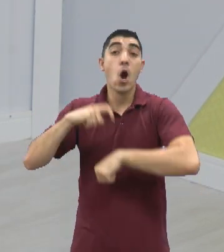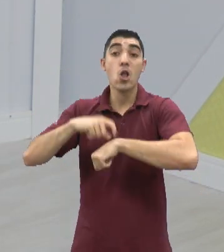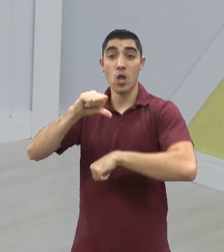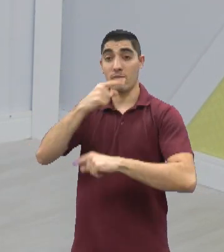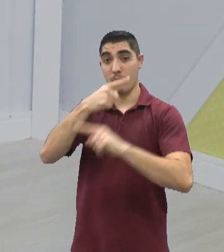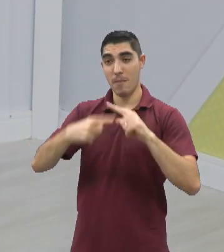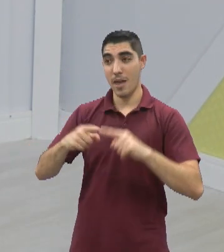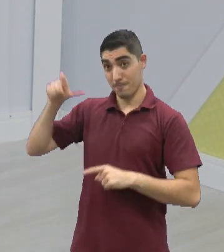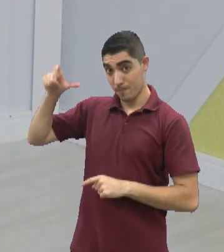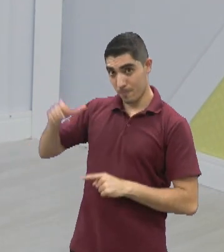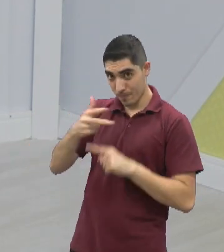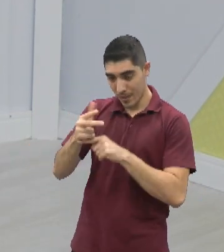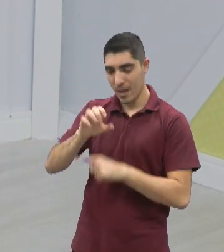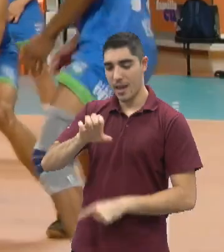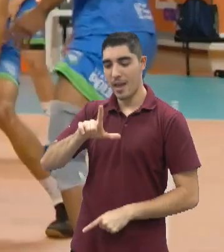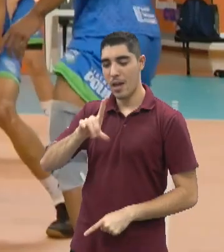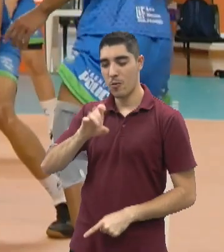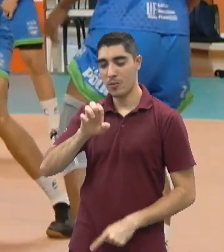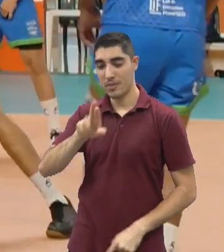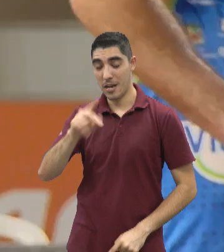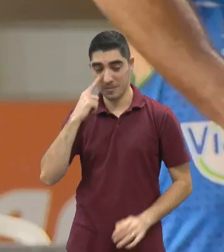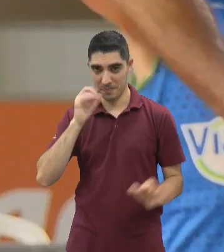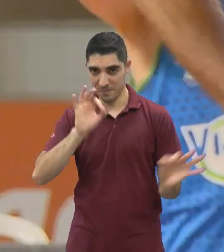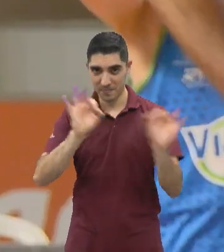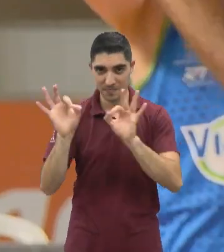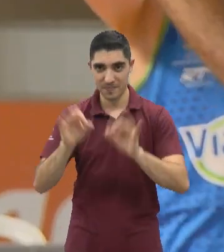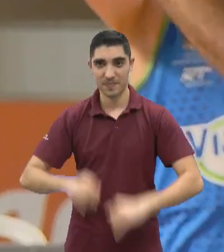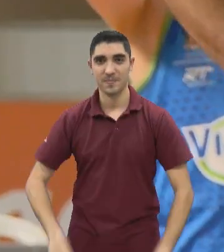Solta, Matheus!